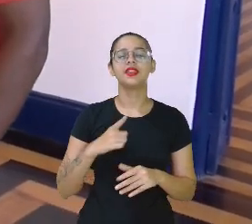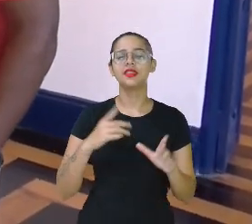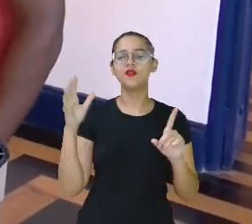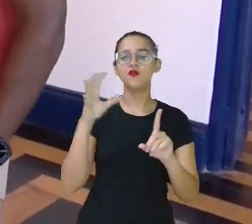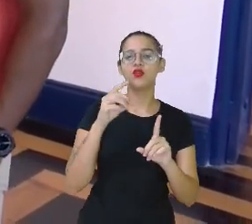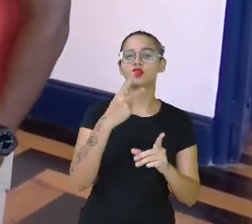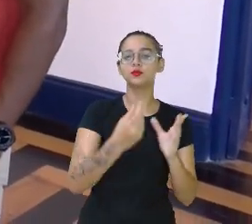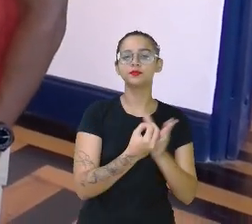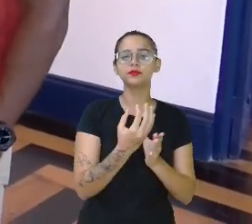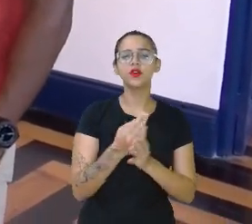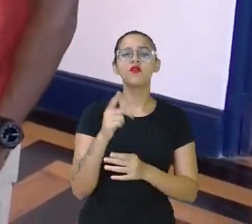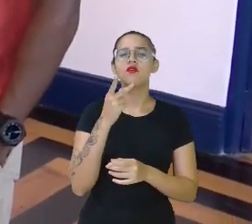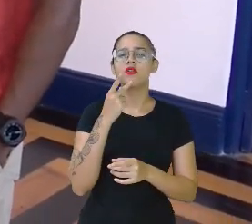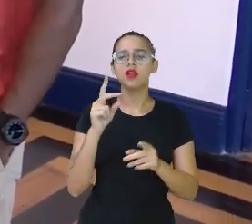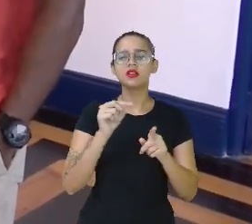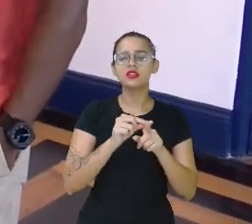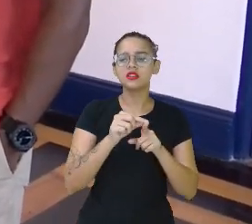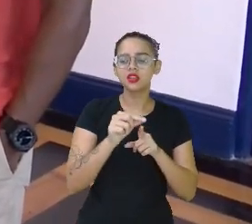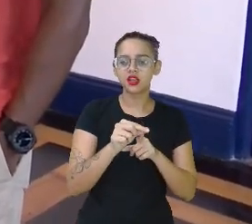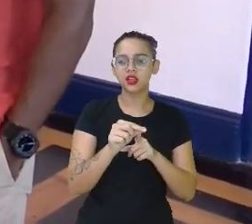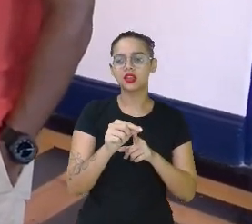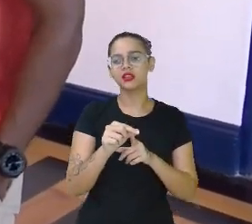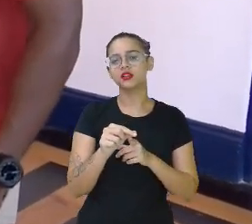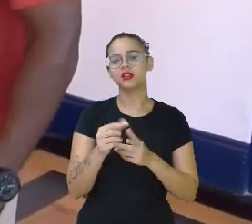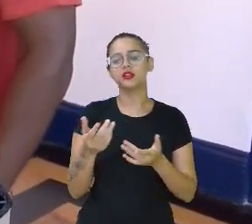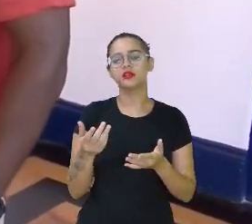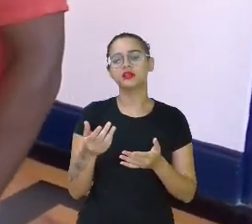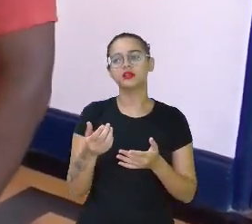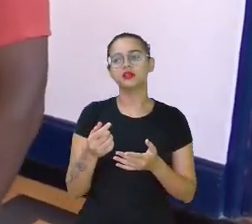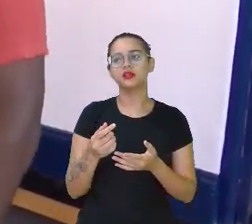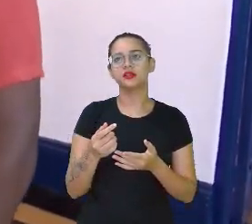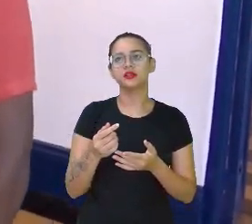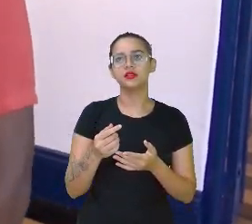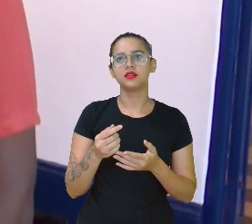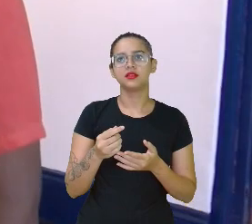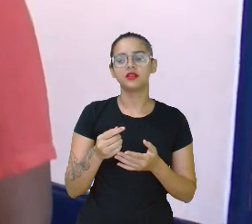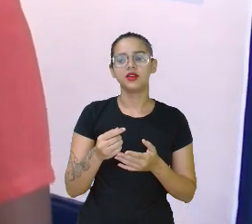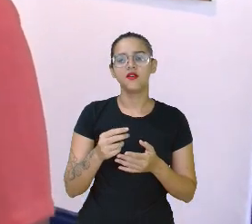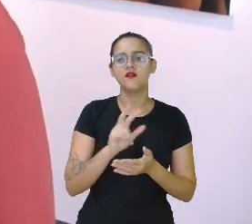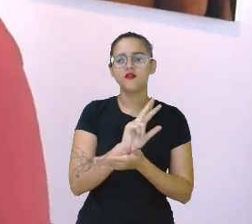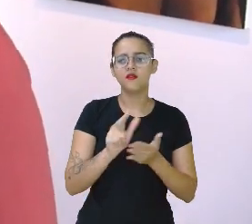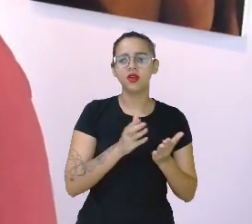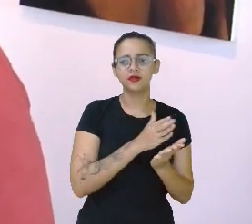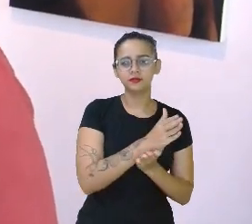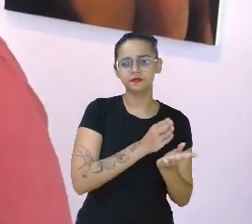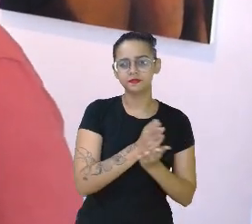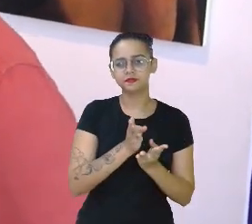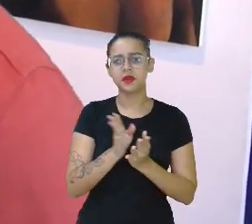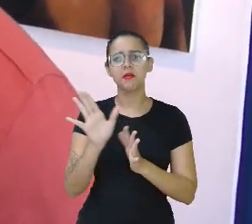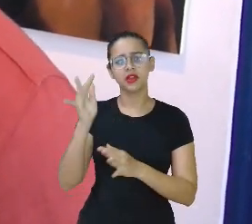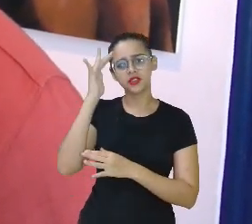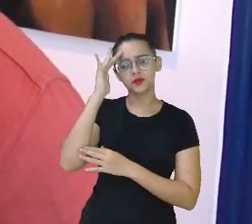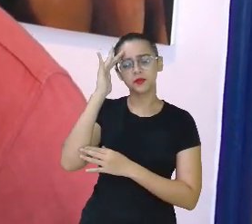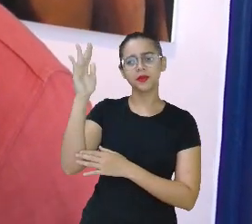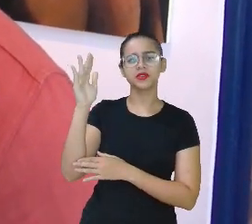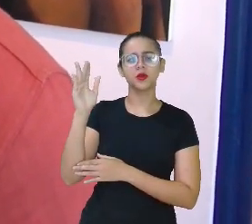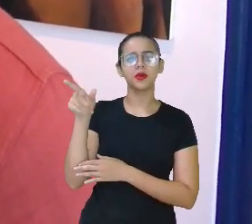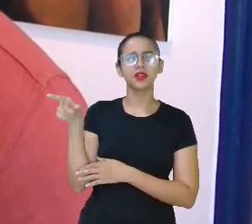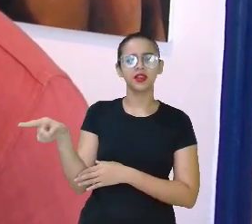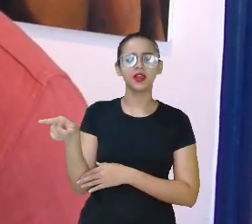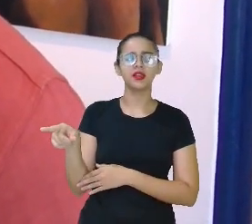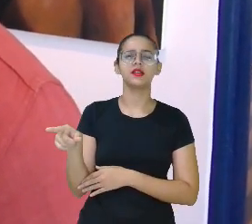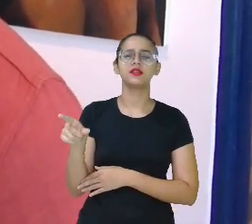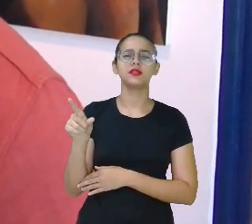Essa série, vou chamar de série, já passei por várias séries, várias fases, mas especialmente essa foi